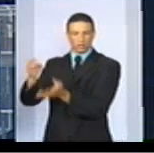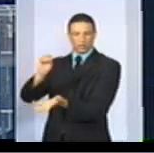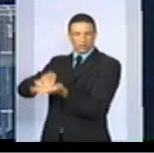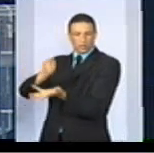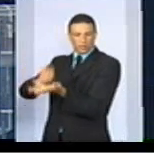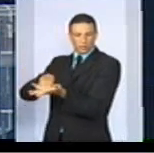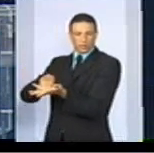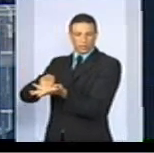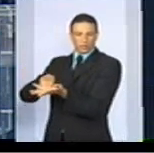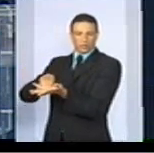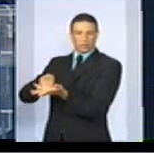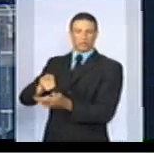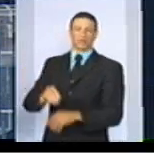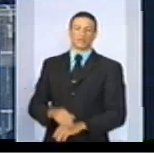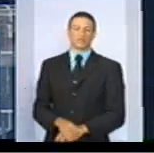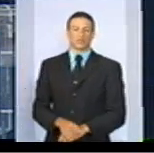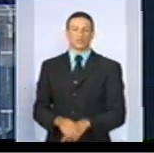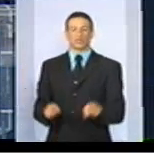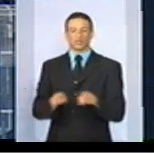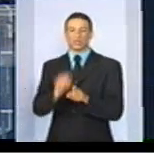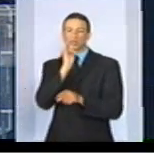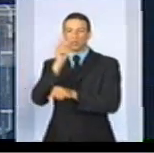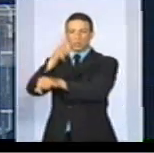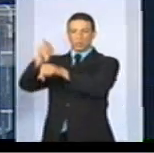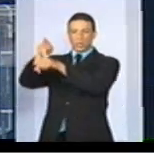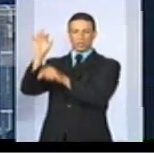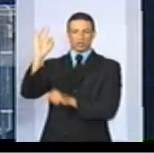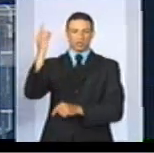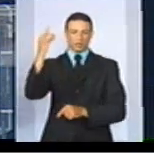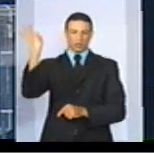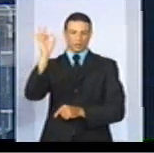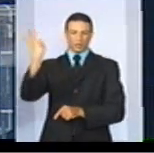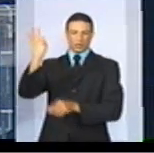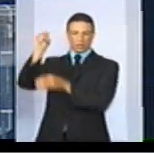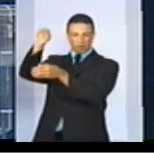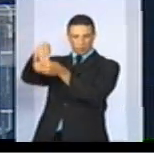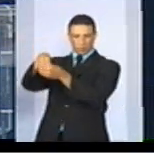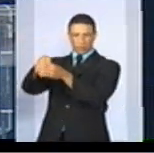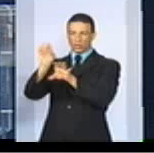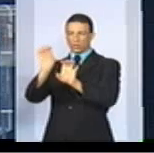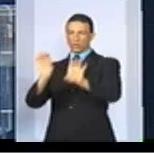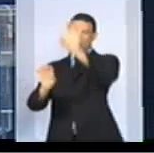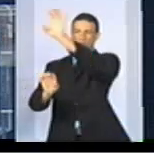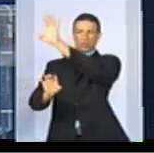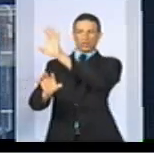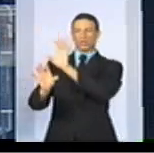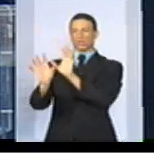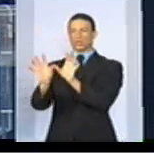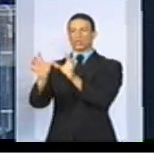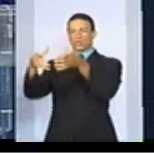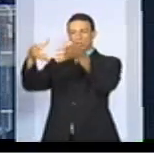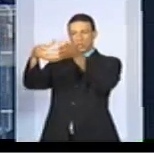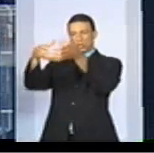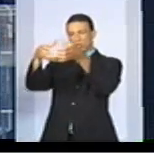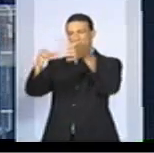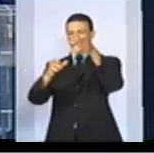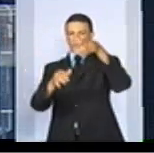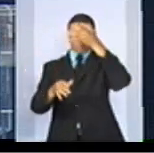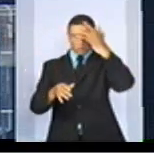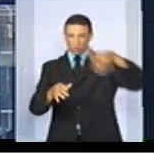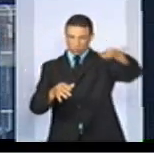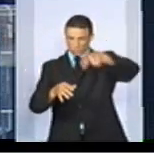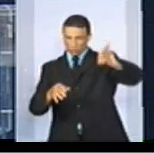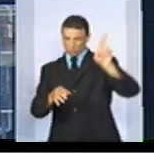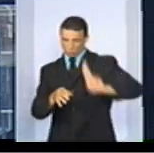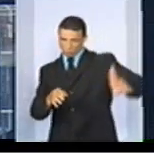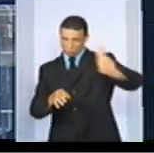tecnologia. Na França, por exemplo, a separação total entre serviço de infraestrutura e serviço de conteúdo permite ao consumidor, ao